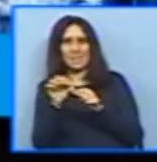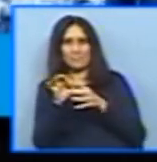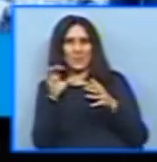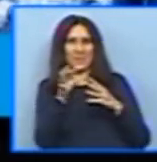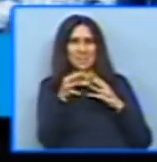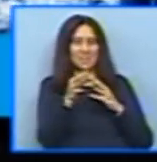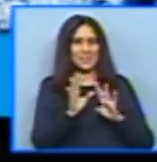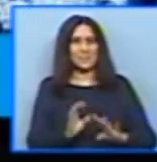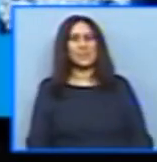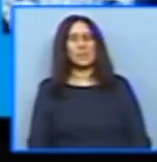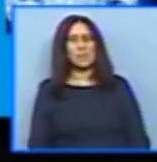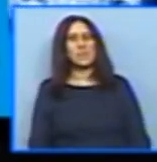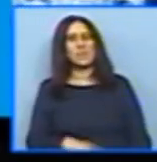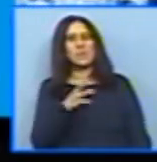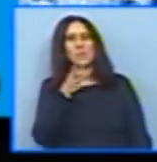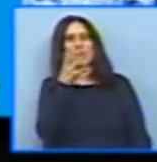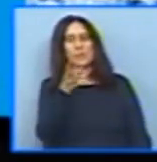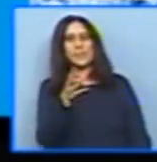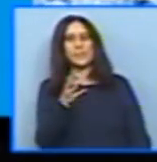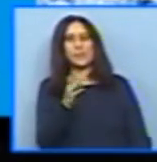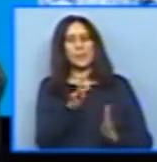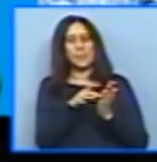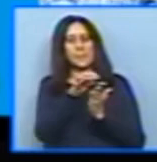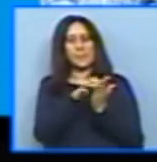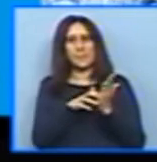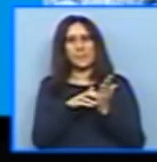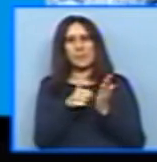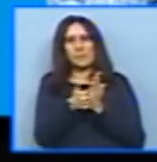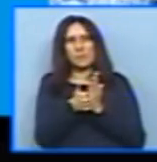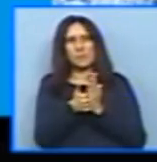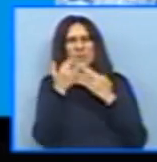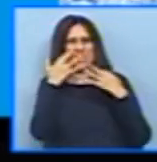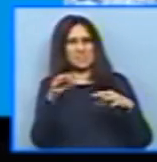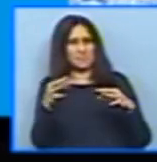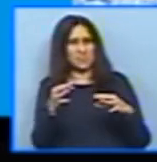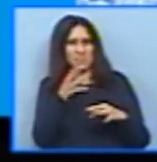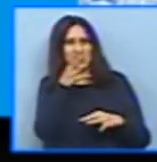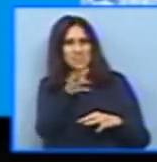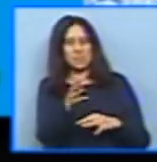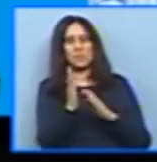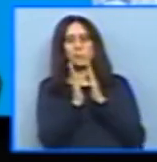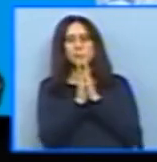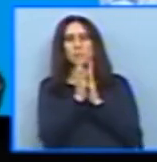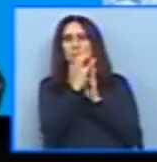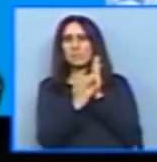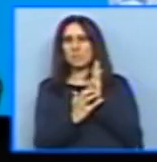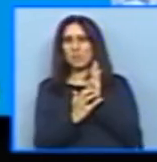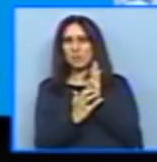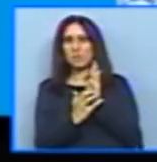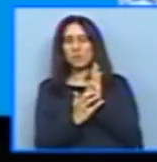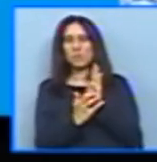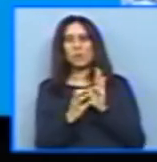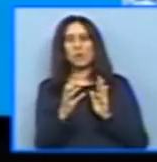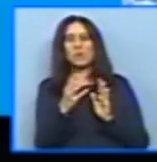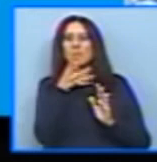dos textos bíblicos, deixa-me dizer assim desta maneira simples e porventura simplista, o que temos num texto sagrado, e sobretudo no Novo Testamento, é uma vida